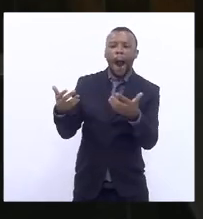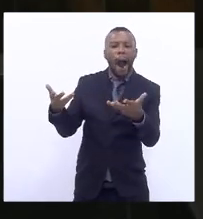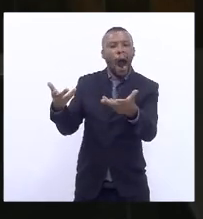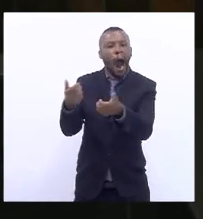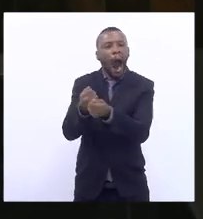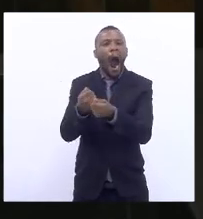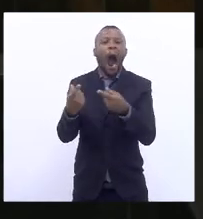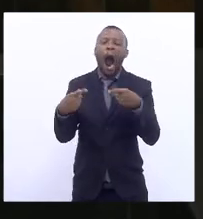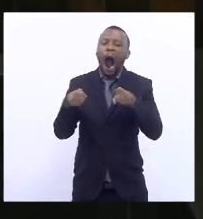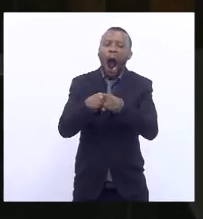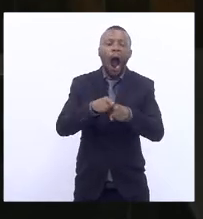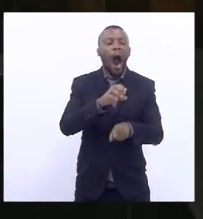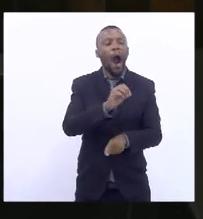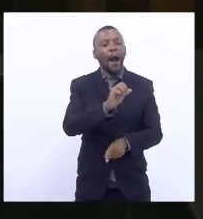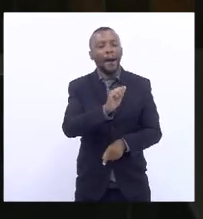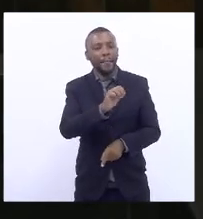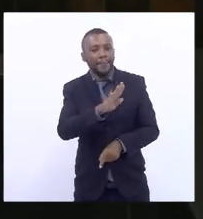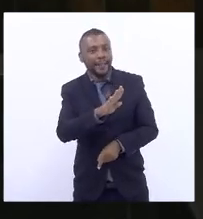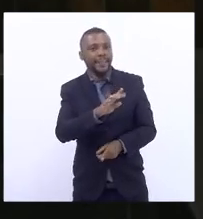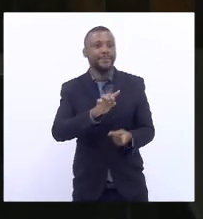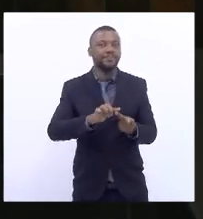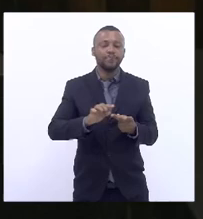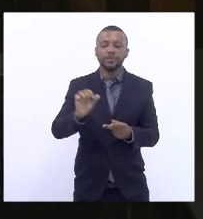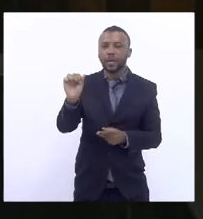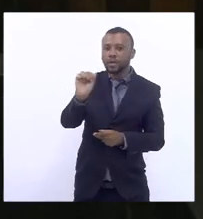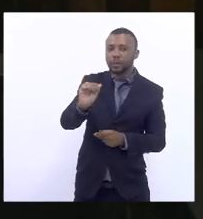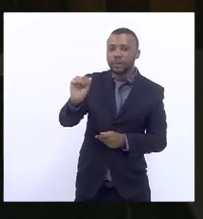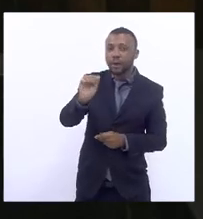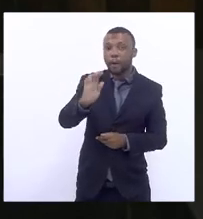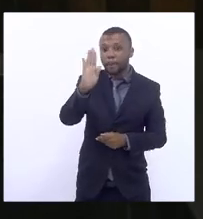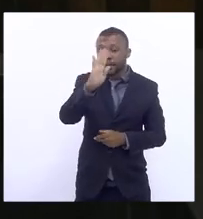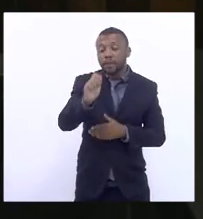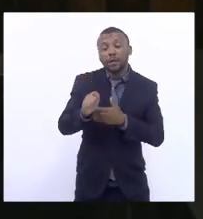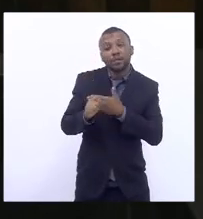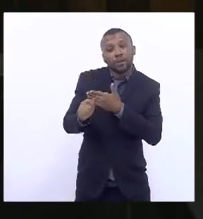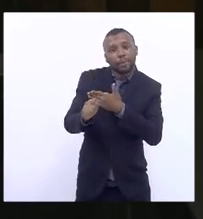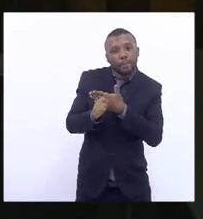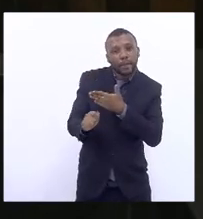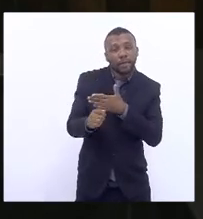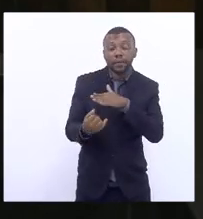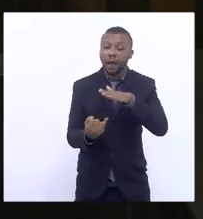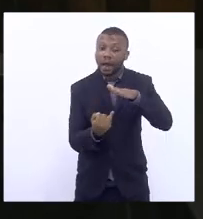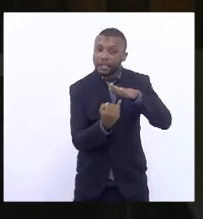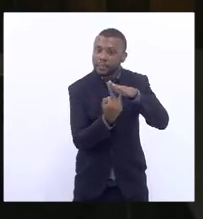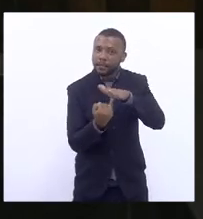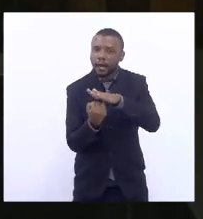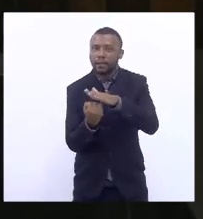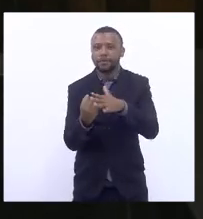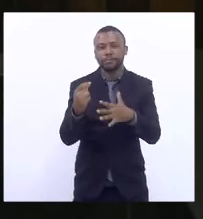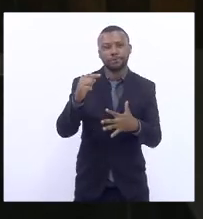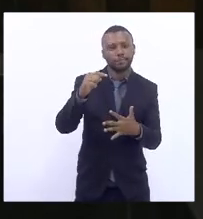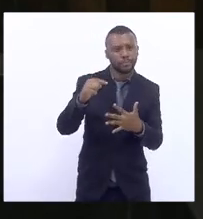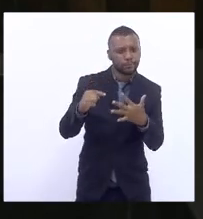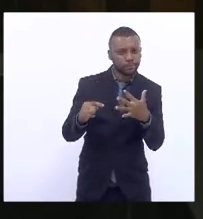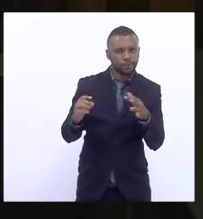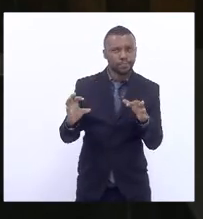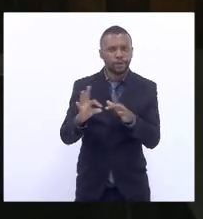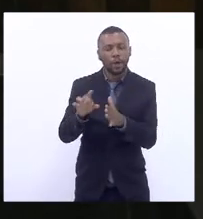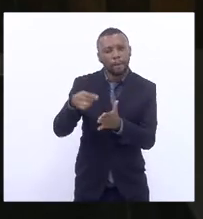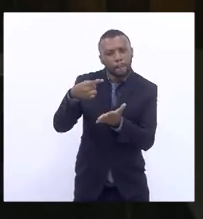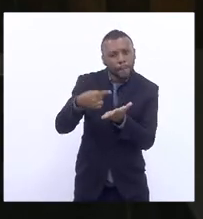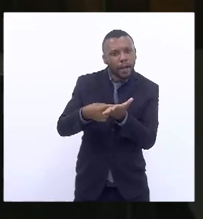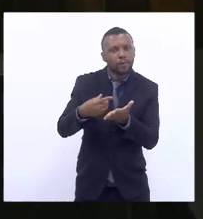da OAB, da Associação Brasileira de Imprensa e de outras entidades, um pacto pela vida. Uma CNB...